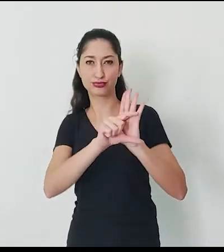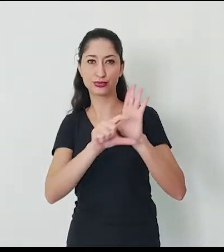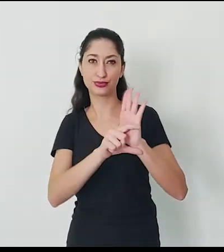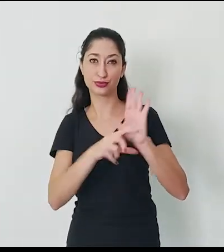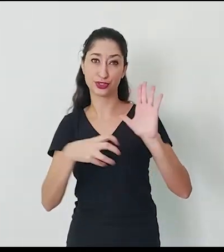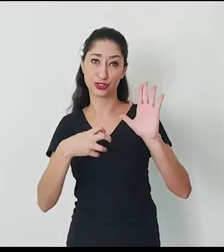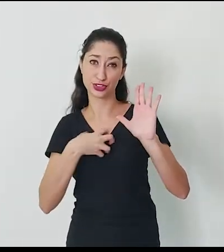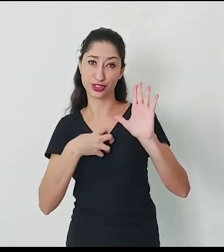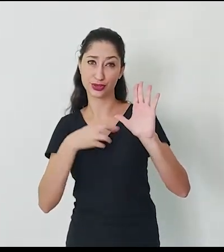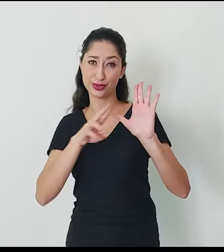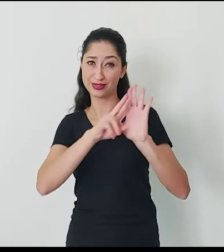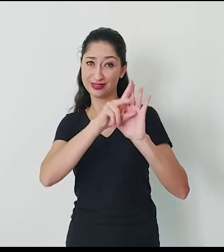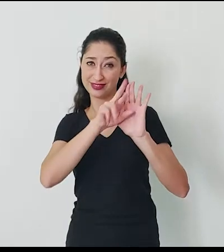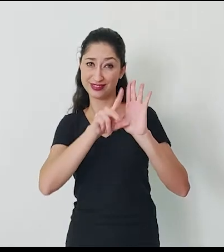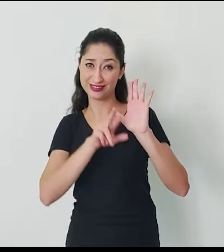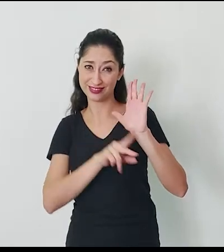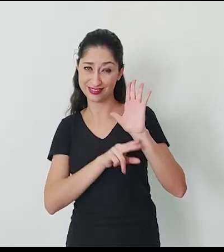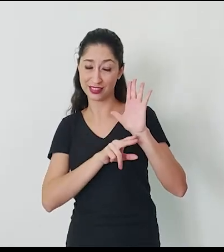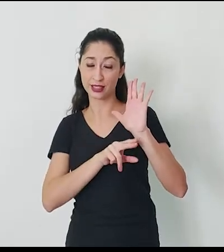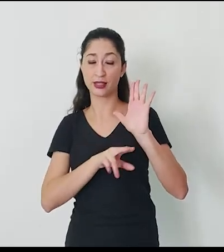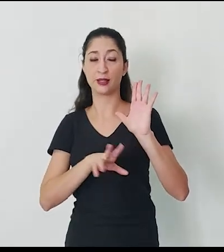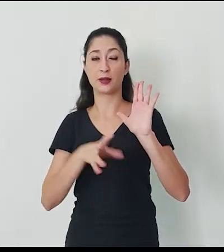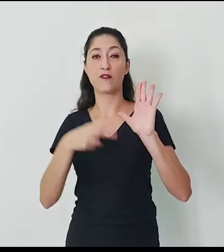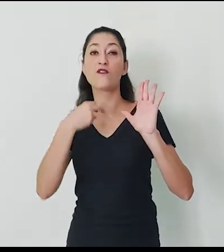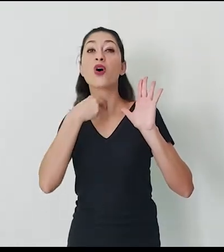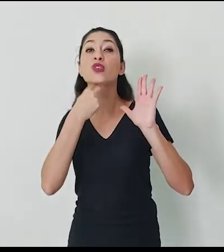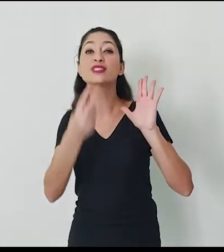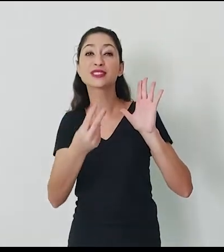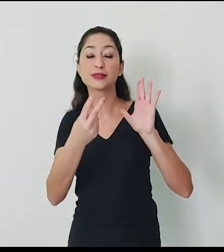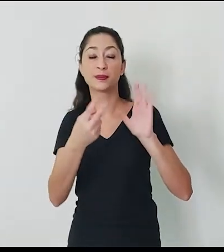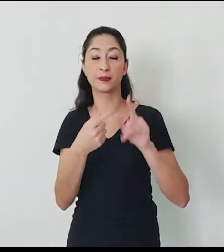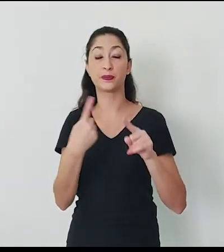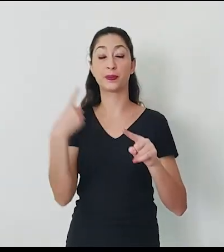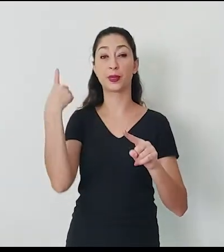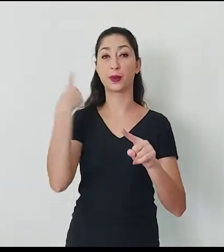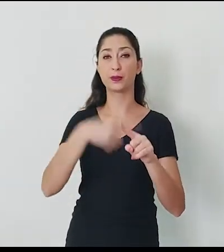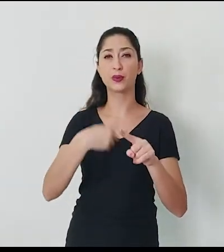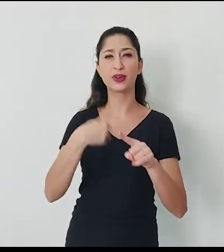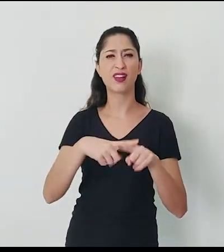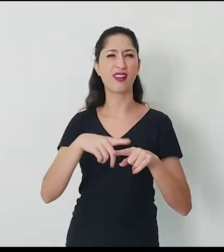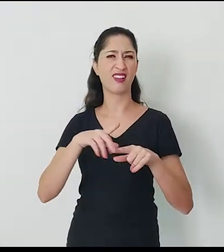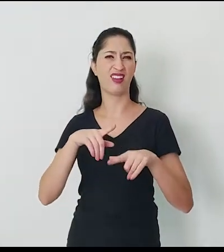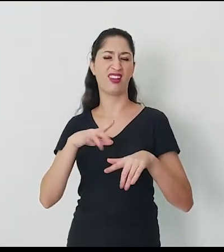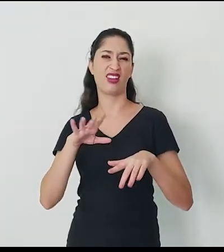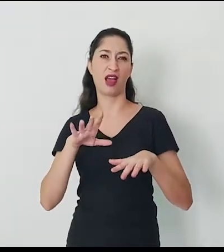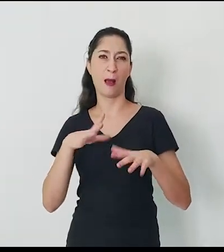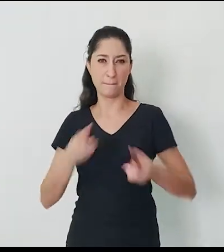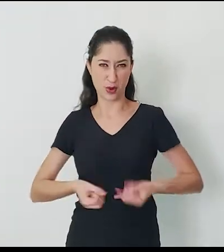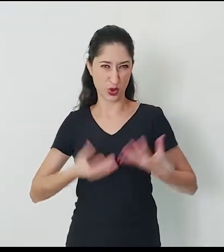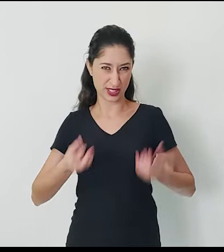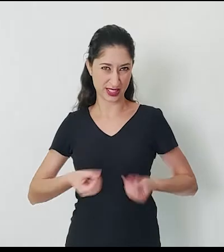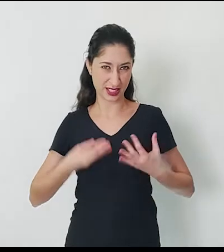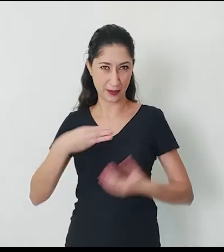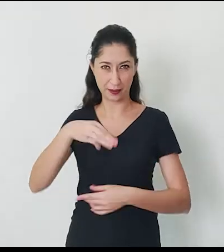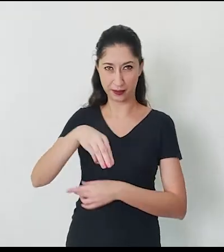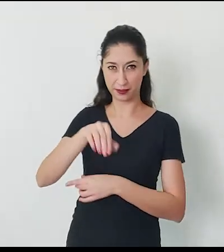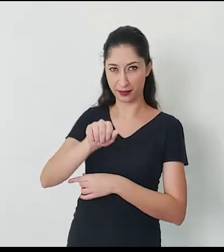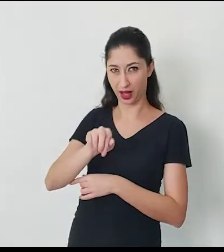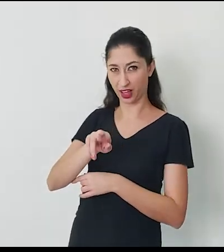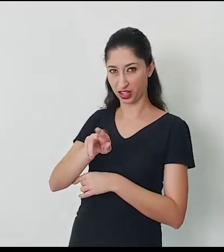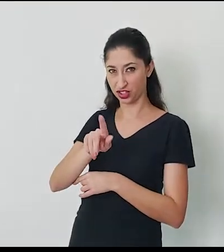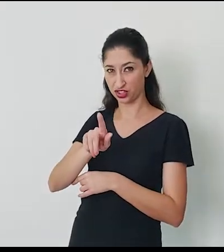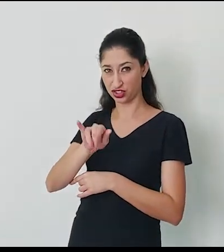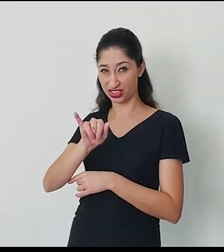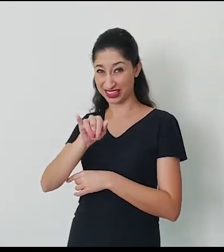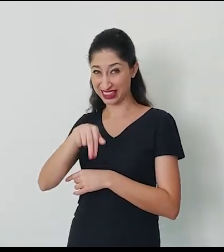estrofe, enfim, dessas questões, porque como a poesia marginal ela é muito livre, muito aberta, às vezes a gente nem para pra pensar muito nessa questão de